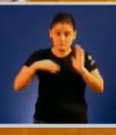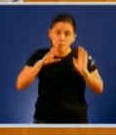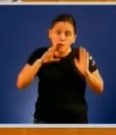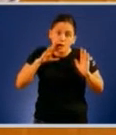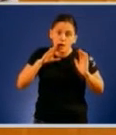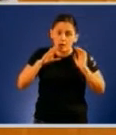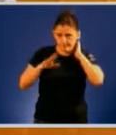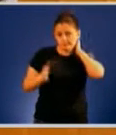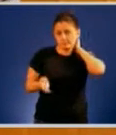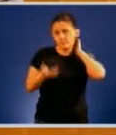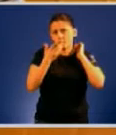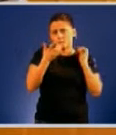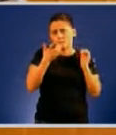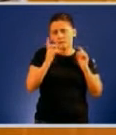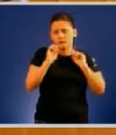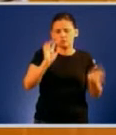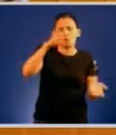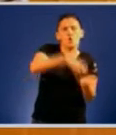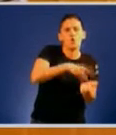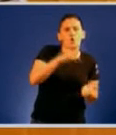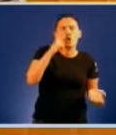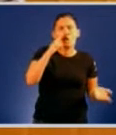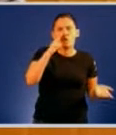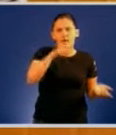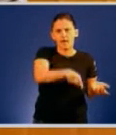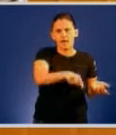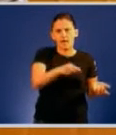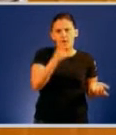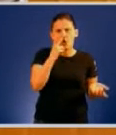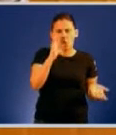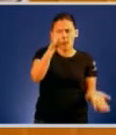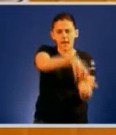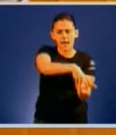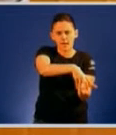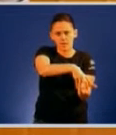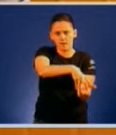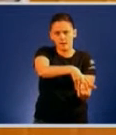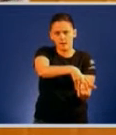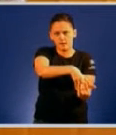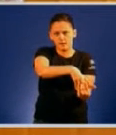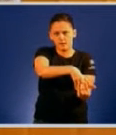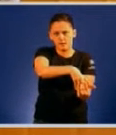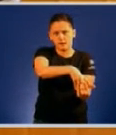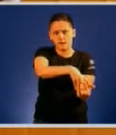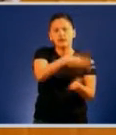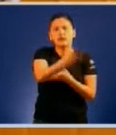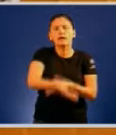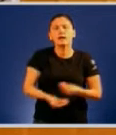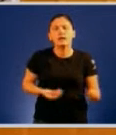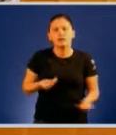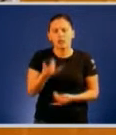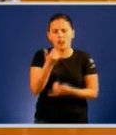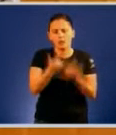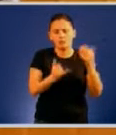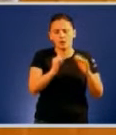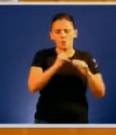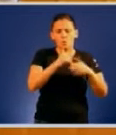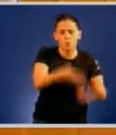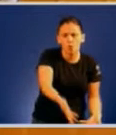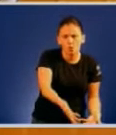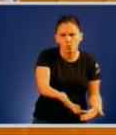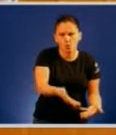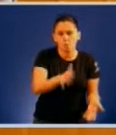lei. Podemos recordar, por exemplo, o Castro de Noia. O Castro de Noia que estaba ao outro lado da beira. E que pasou con él? Foi